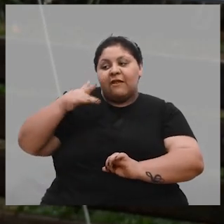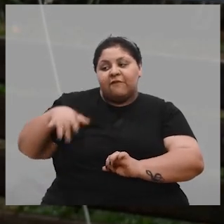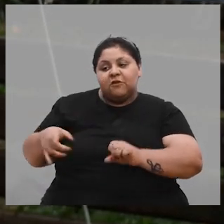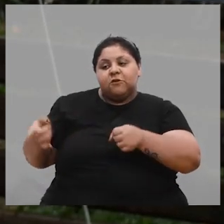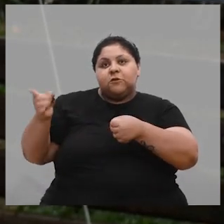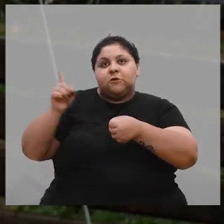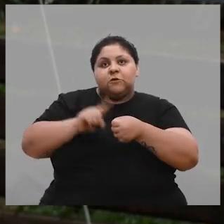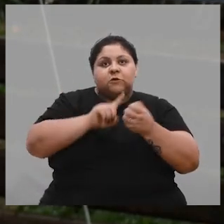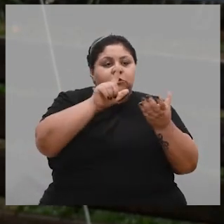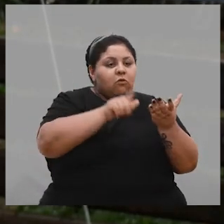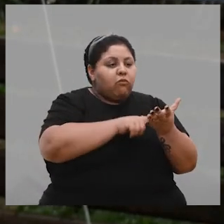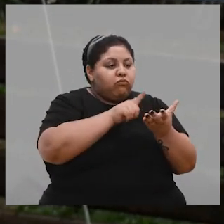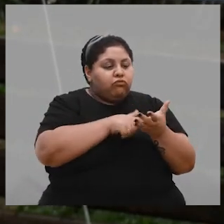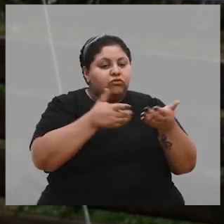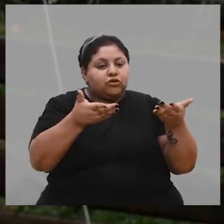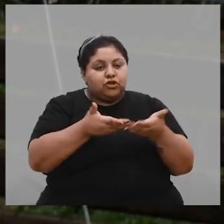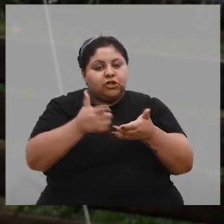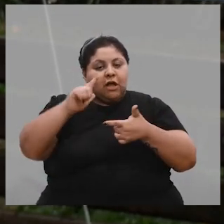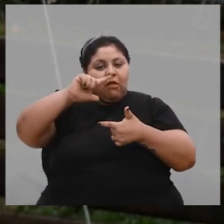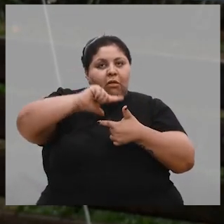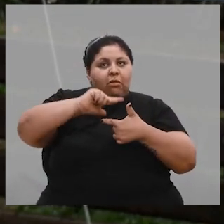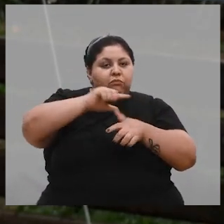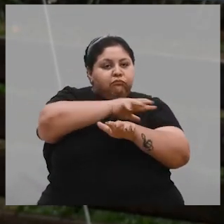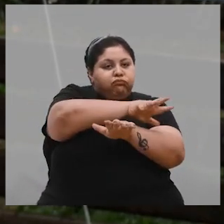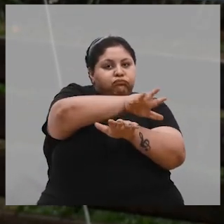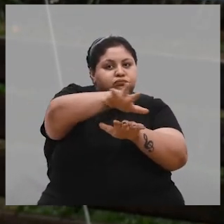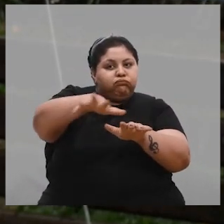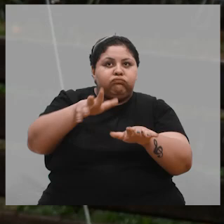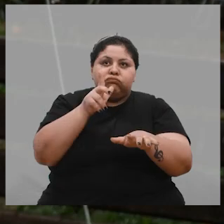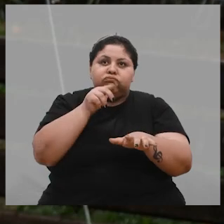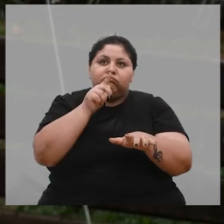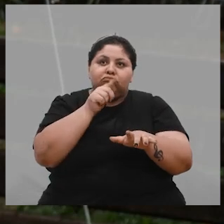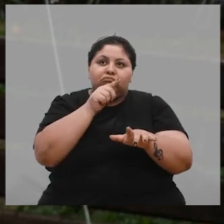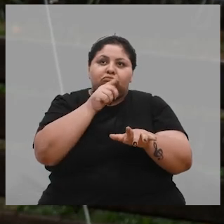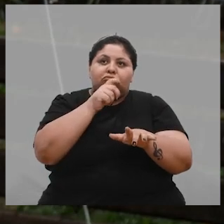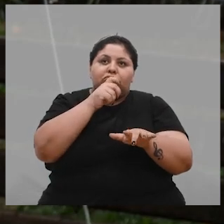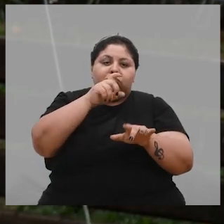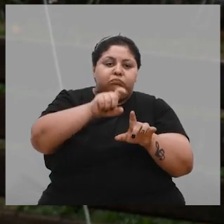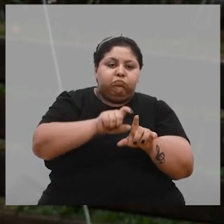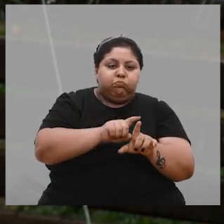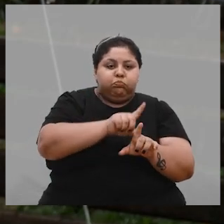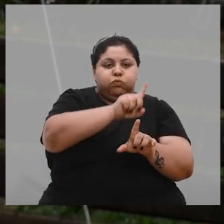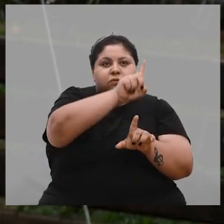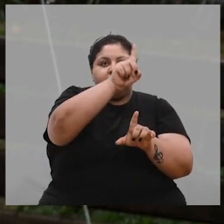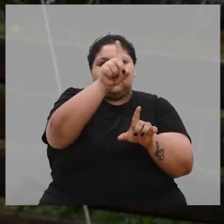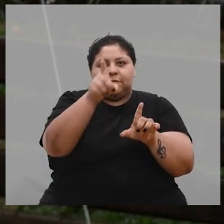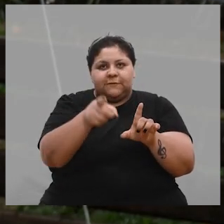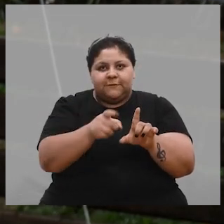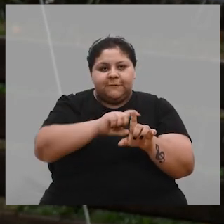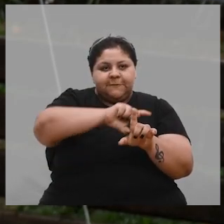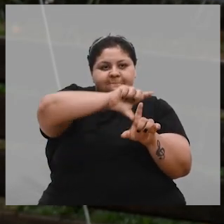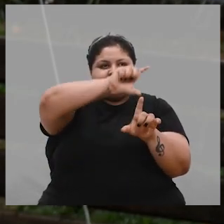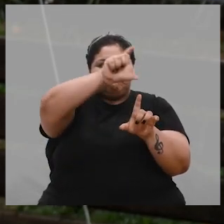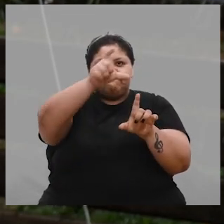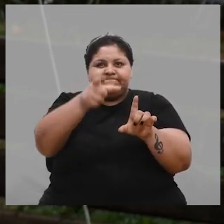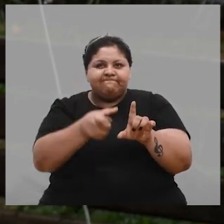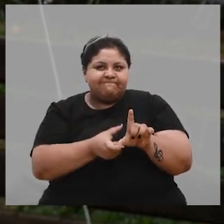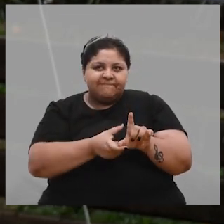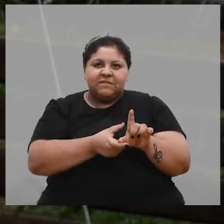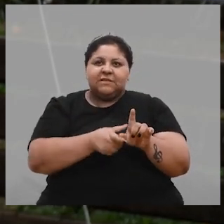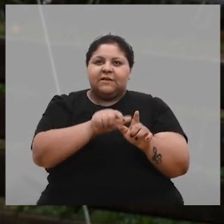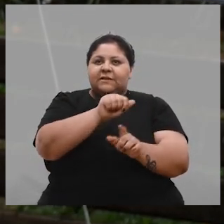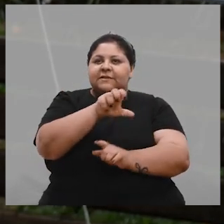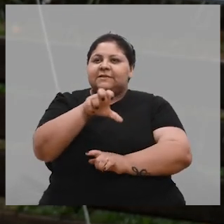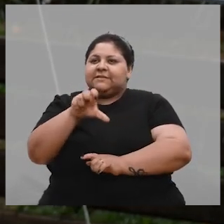que retorna, os livreiros já tradicionais lá no entorno do Chafariz, Sesc, Marco Polo, tantas áreas que existem,